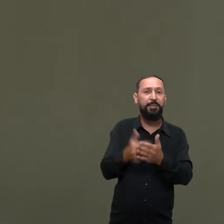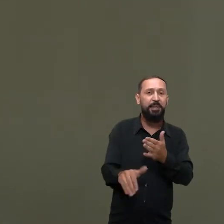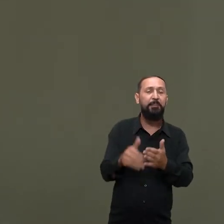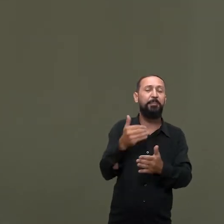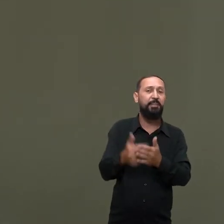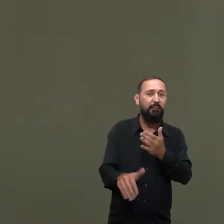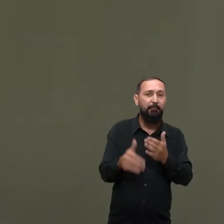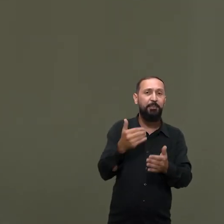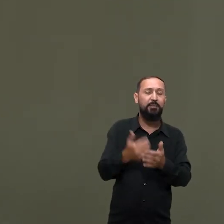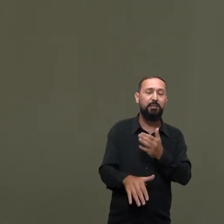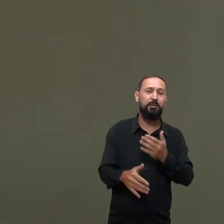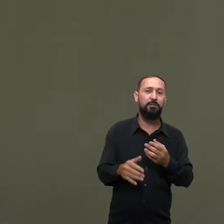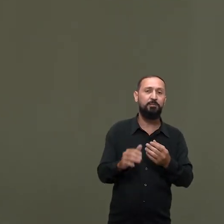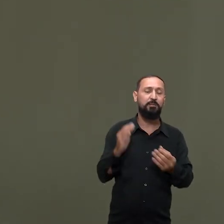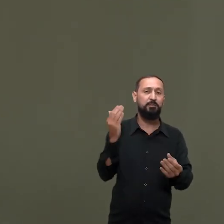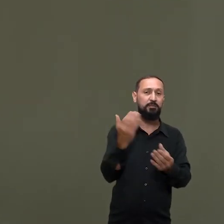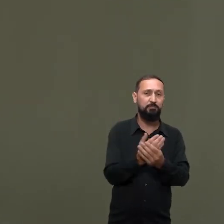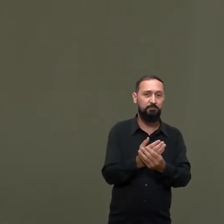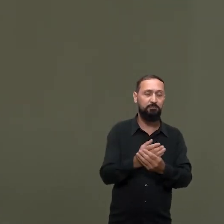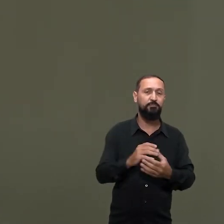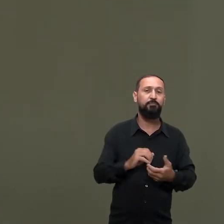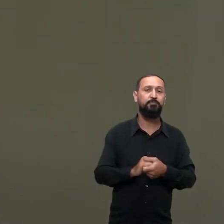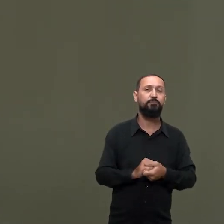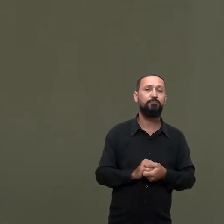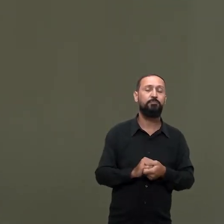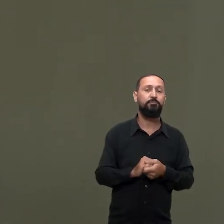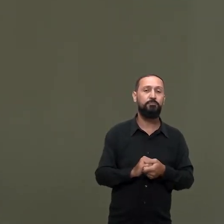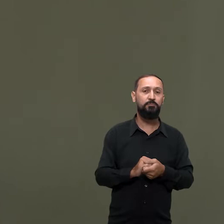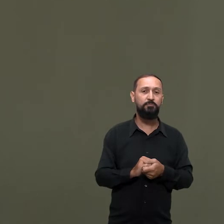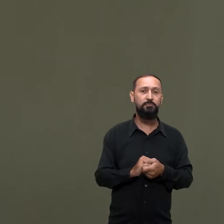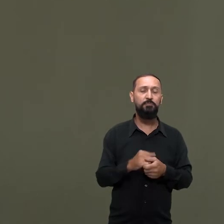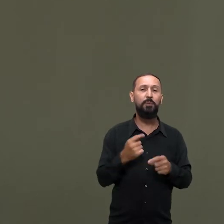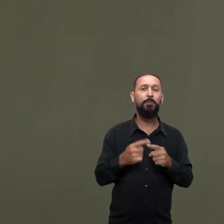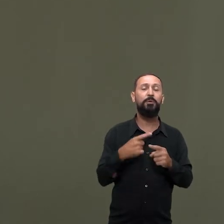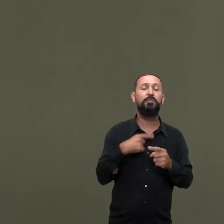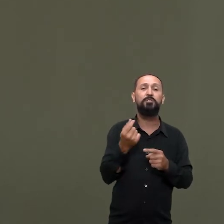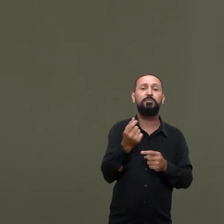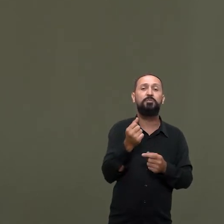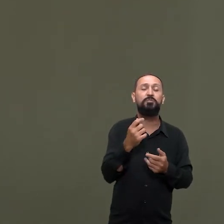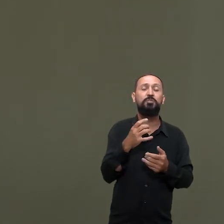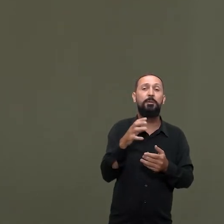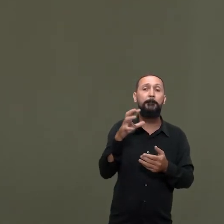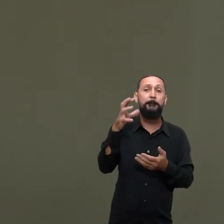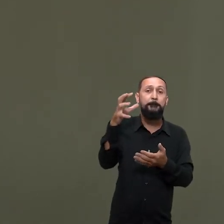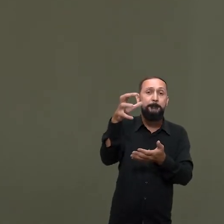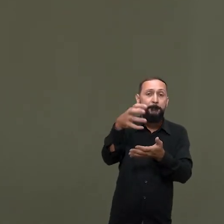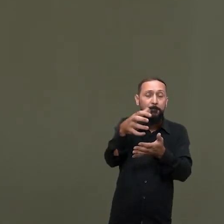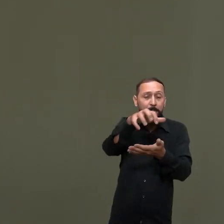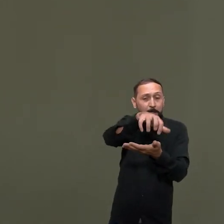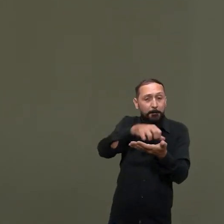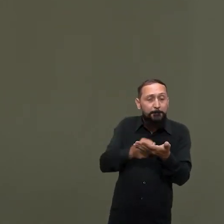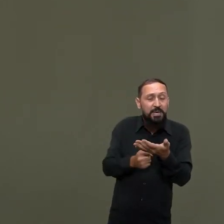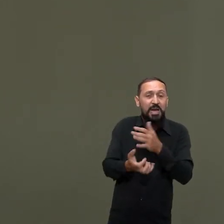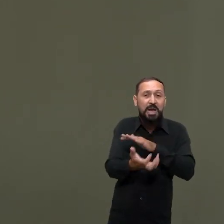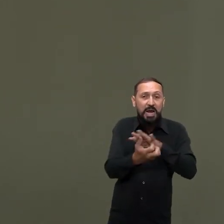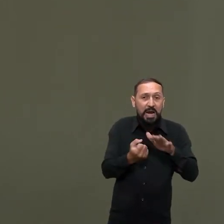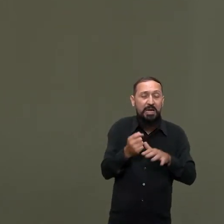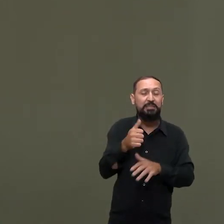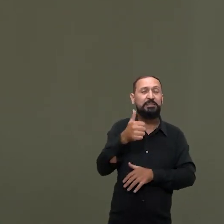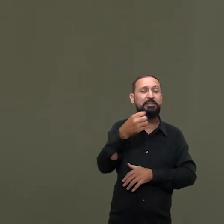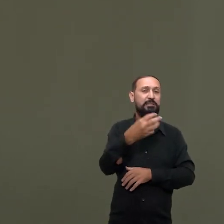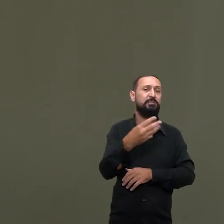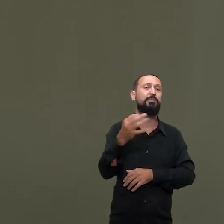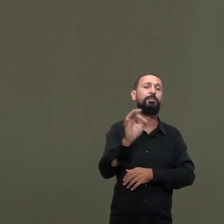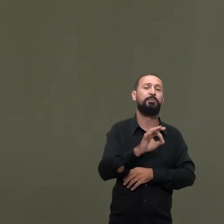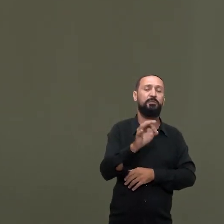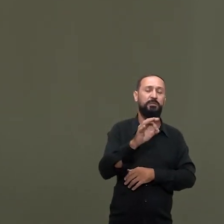exemplo, essas 3 ações, além de perder a arrecadação de 13%, que seria mais ou menos o